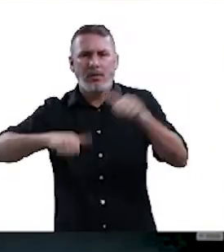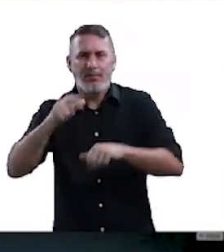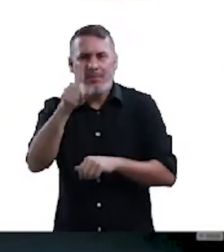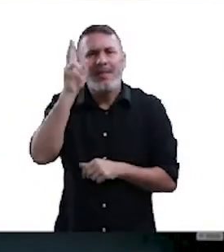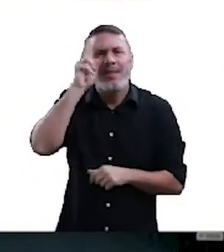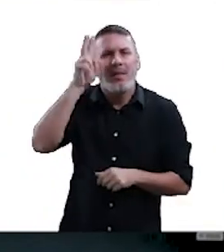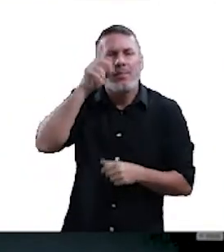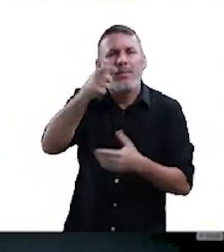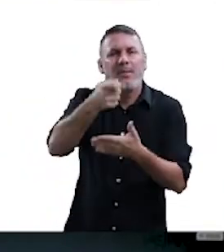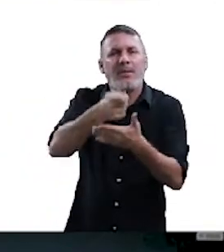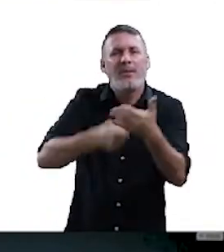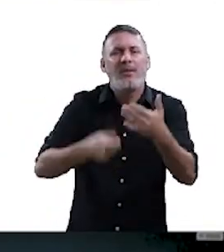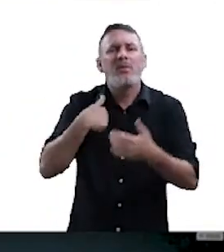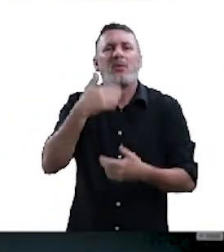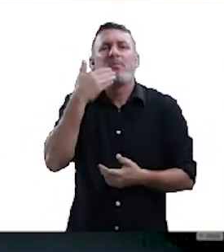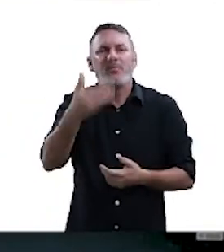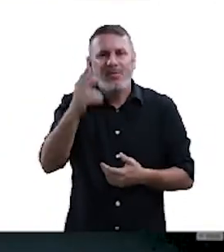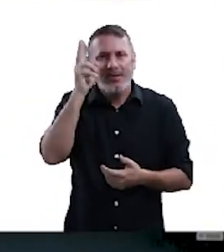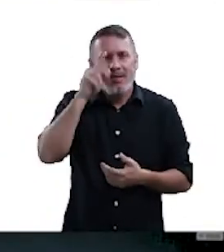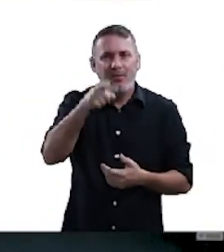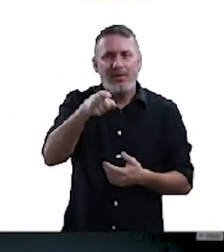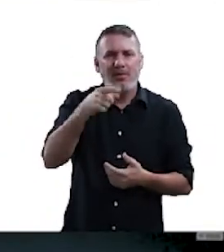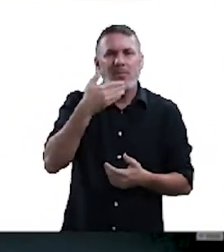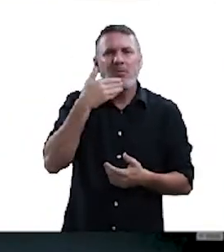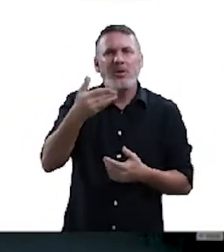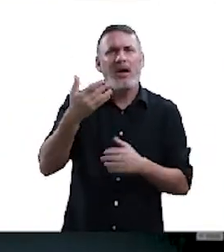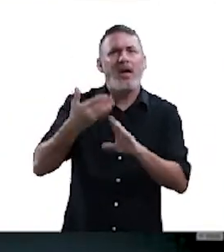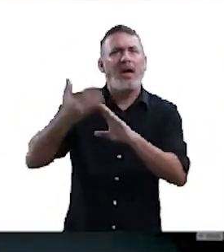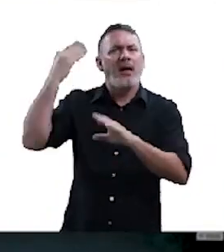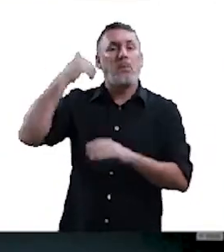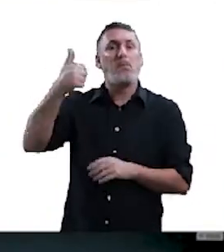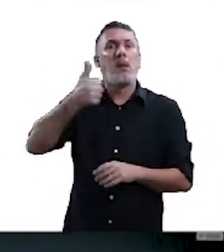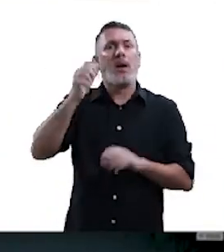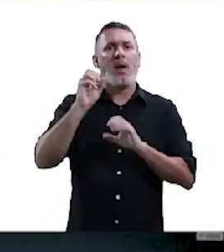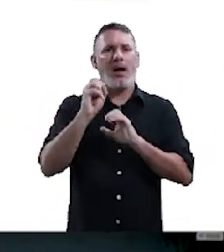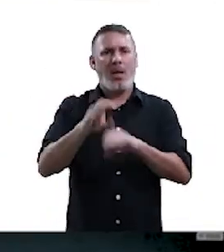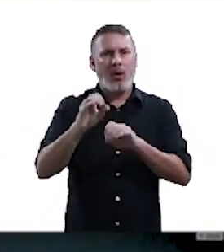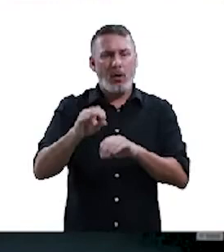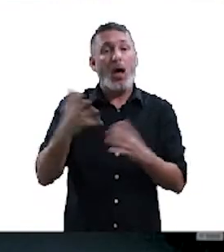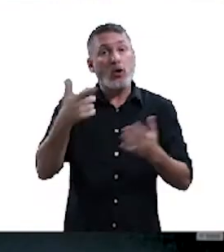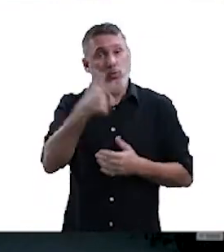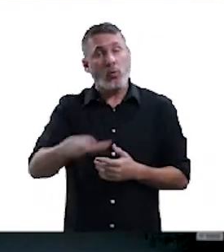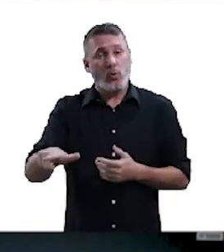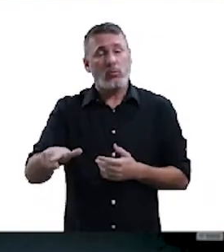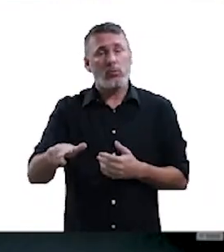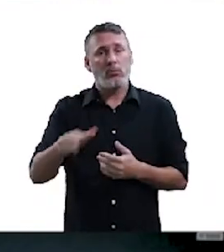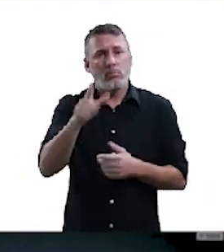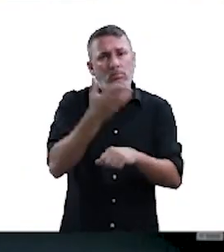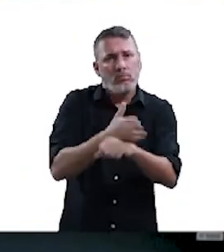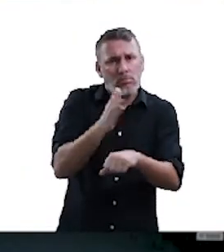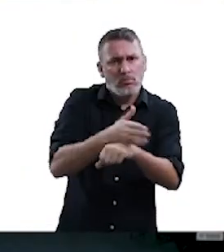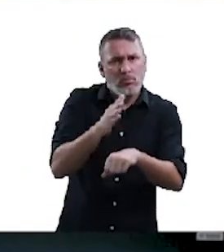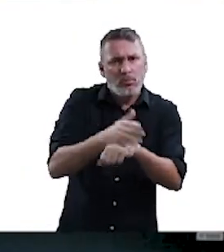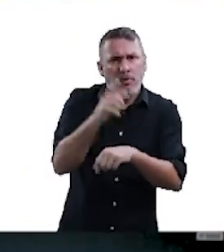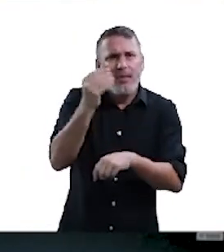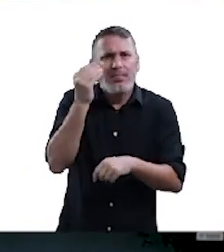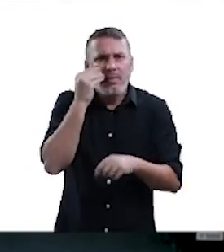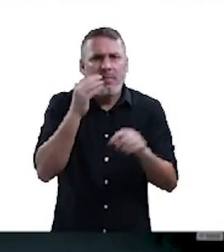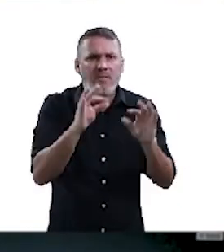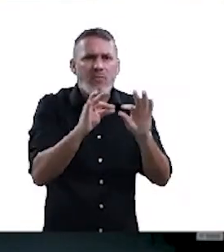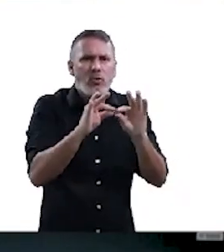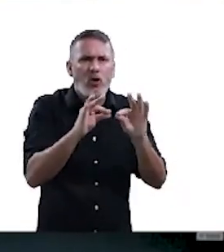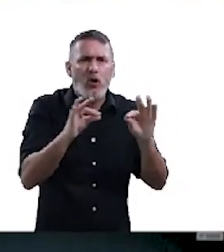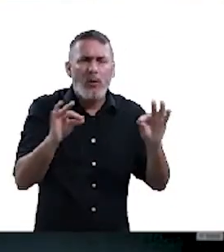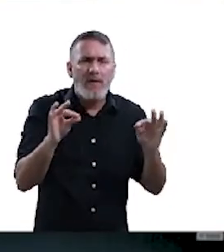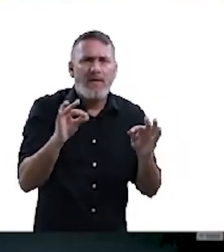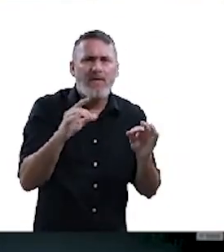daquela redação que eu solicitei para vocês fazerem a correção lá na primeira aula? Faça agora novamente. Será que tem tópico frasal? Será